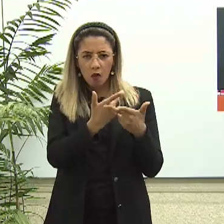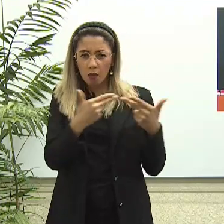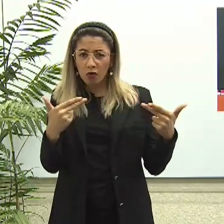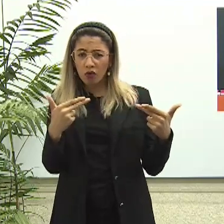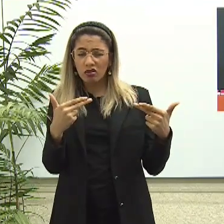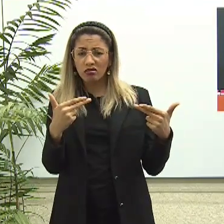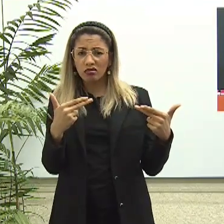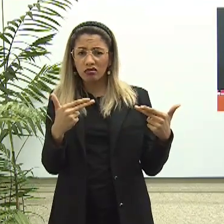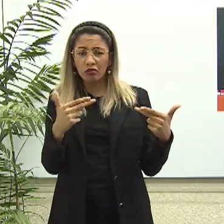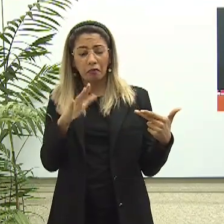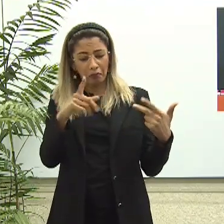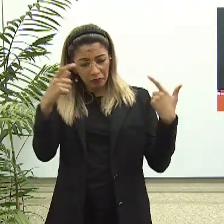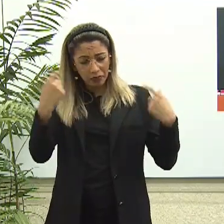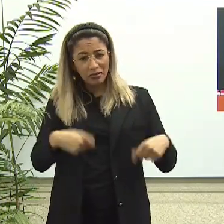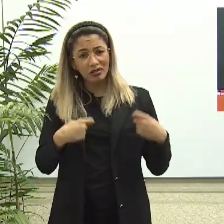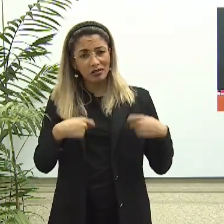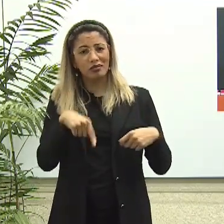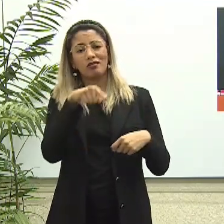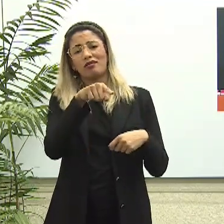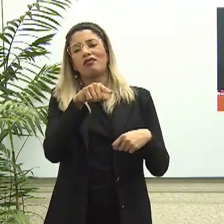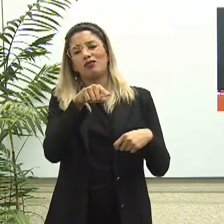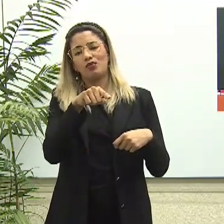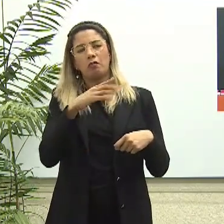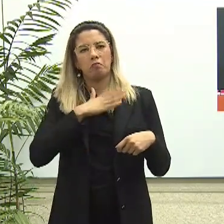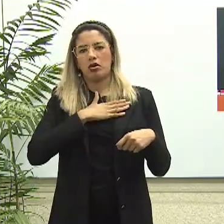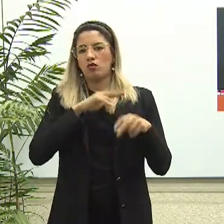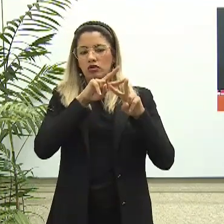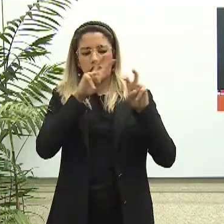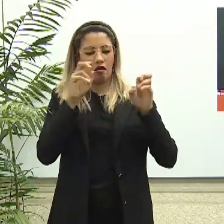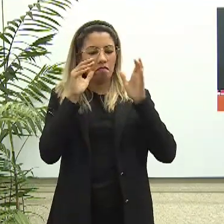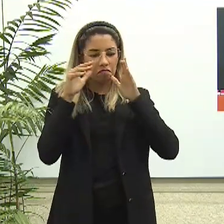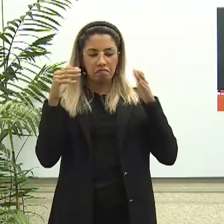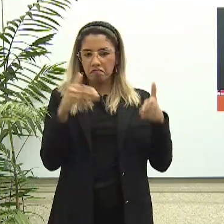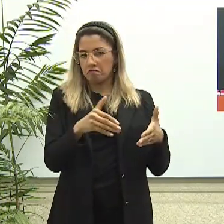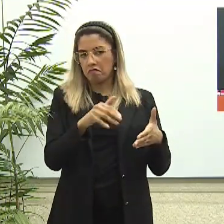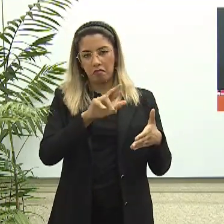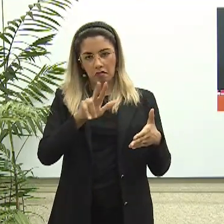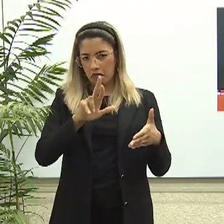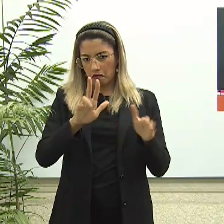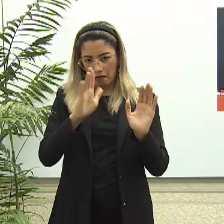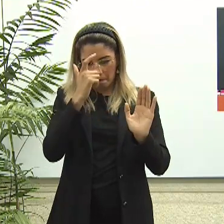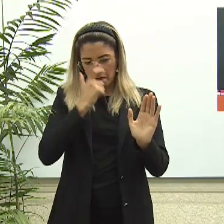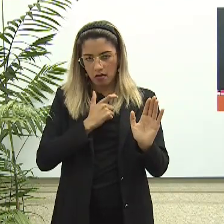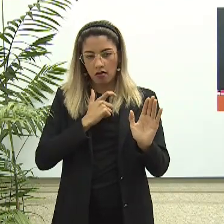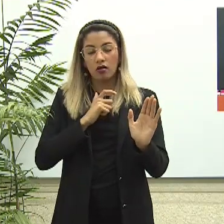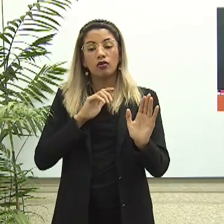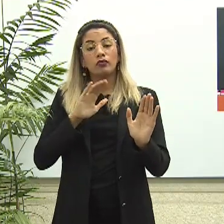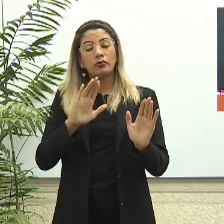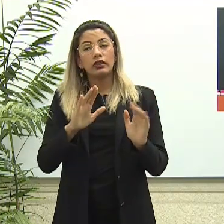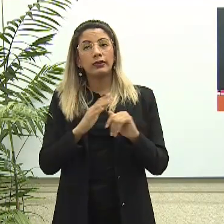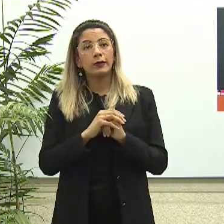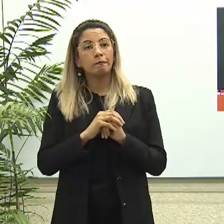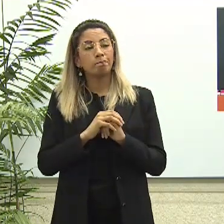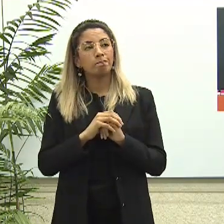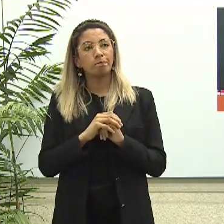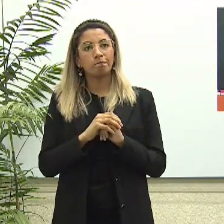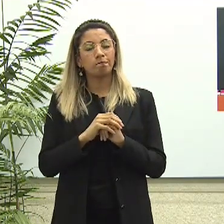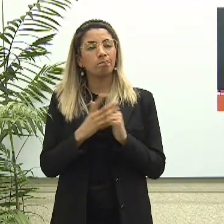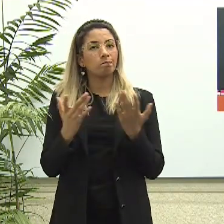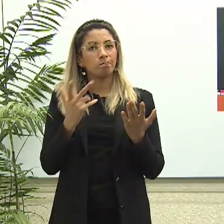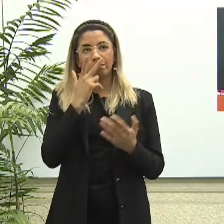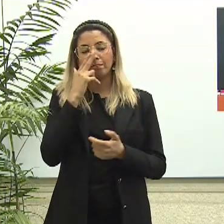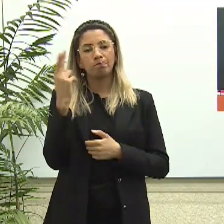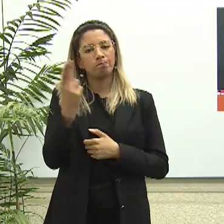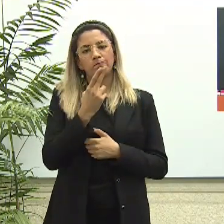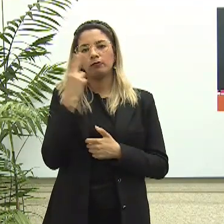sem passar por esse elemento ainda que esse não seja o meu tema o tema de cada um eu não acredito que é que seja possível